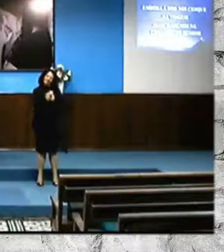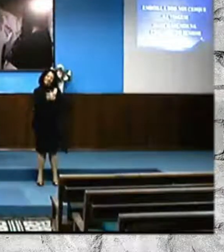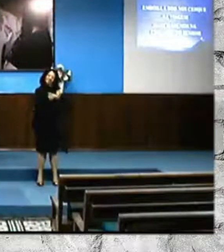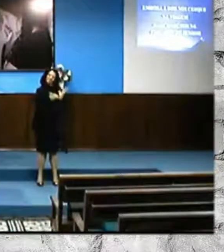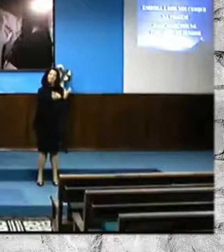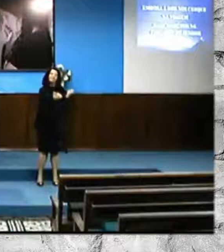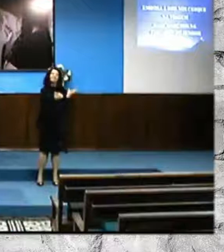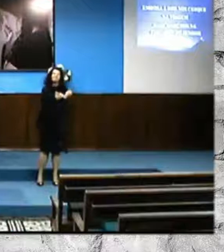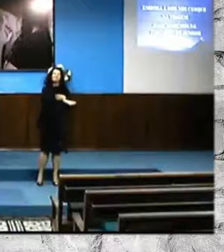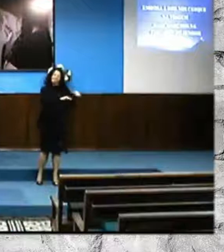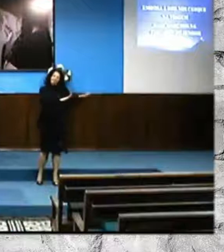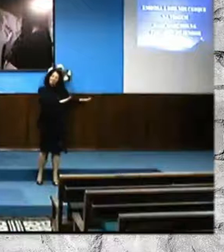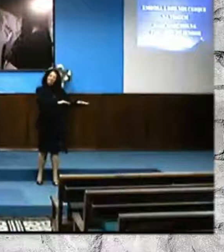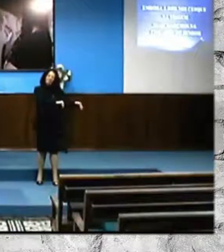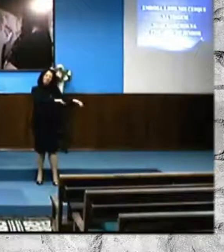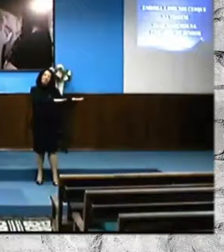viagem,